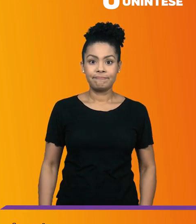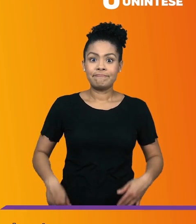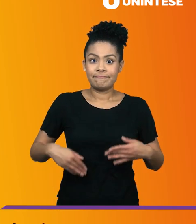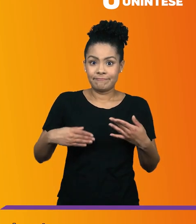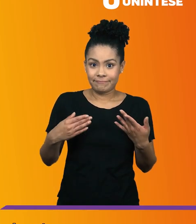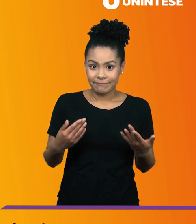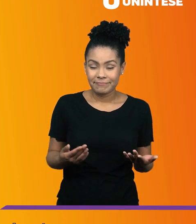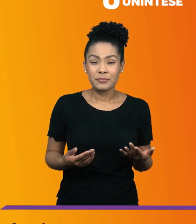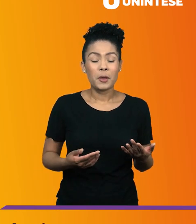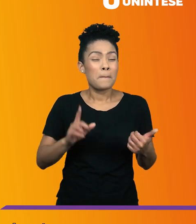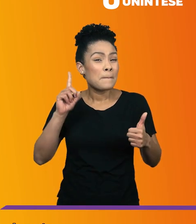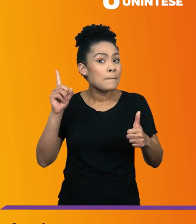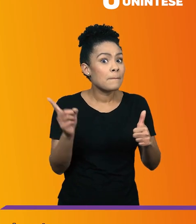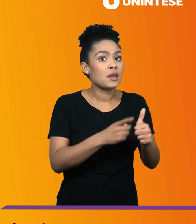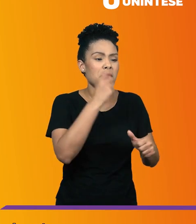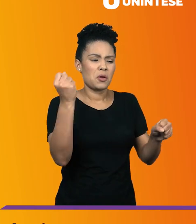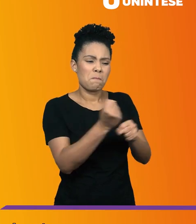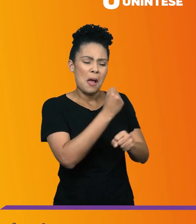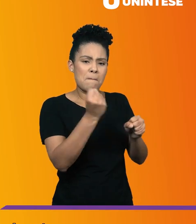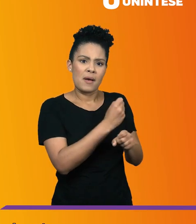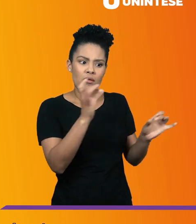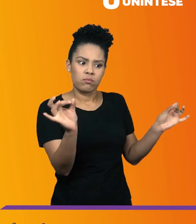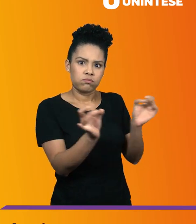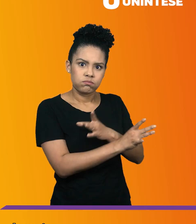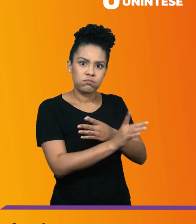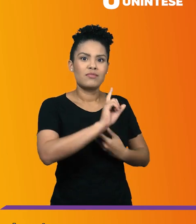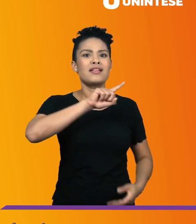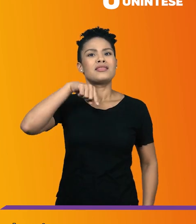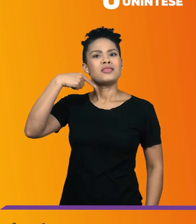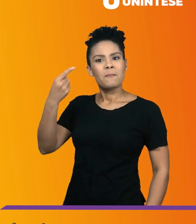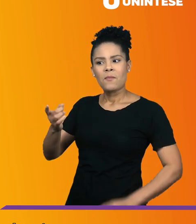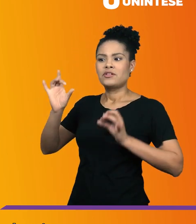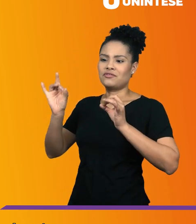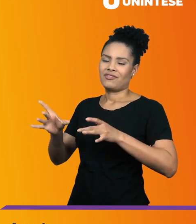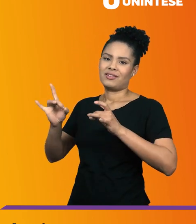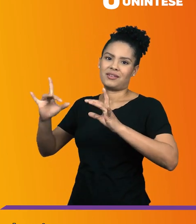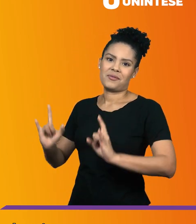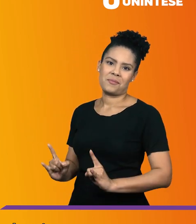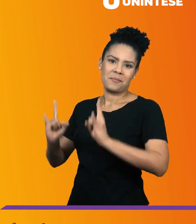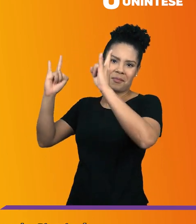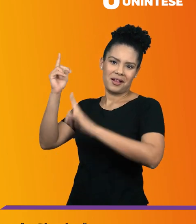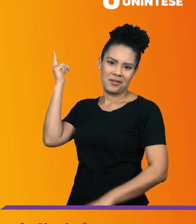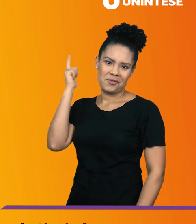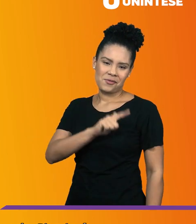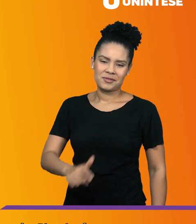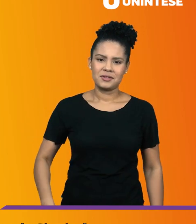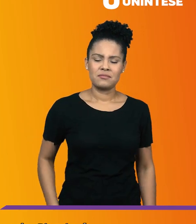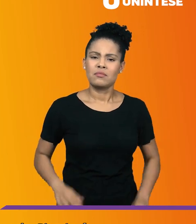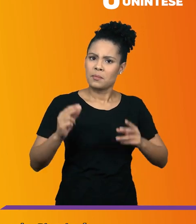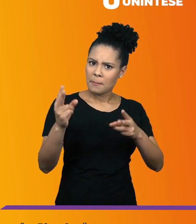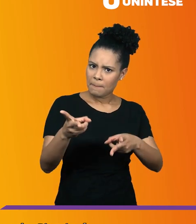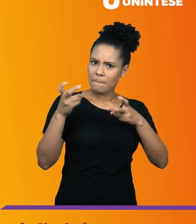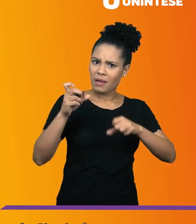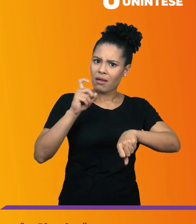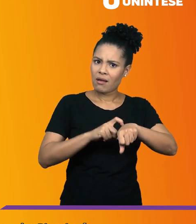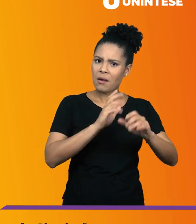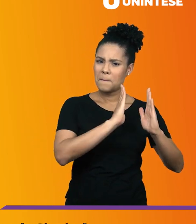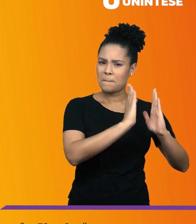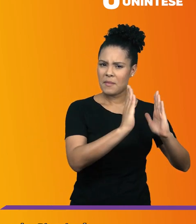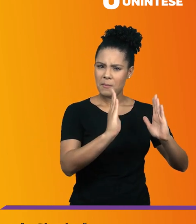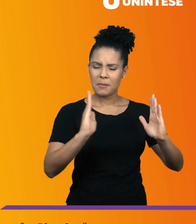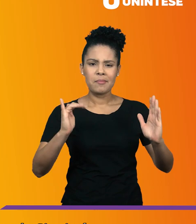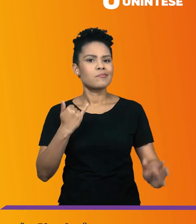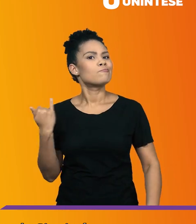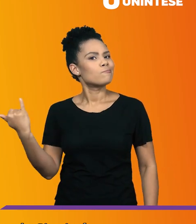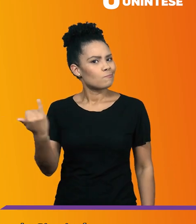Ele concluiu a construção e, depois, ele realizou a venda daquele prédio. Viram que a cronologia na língua de